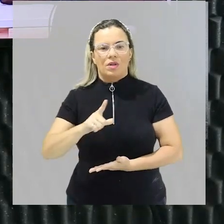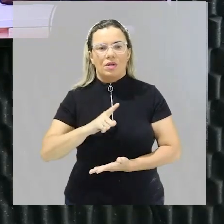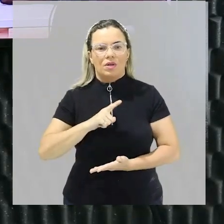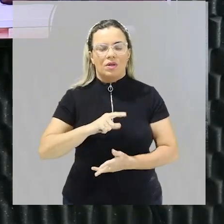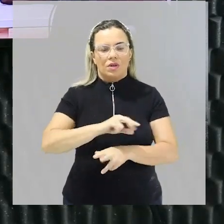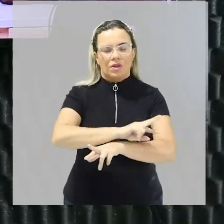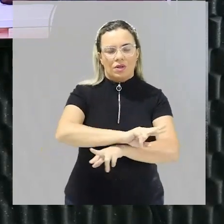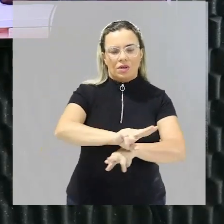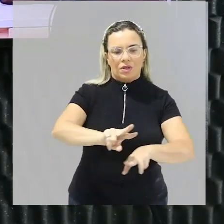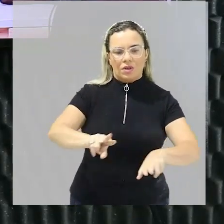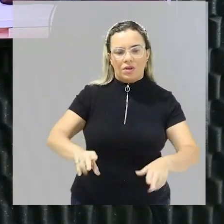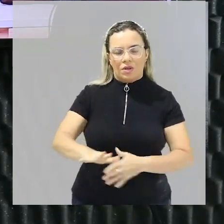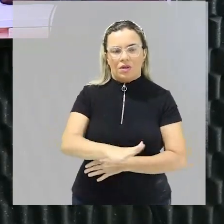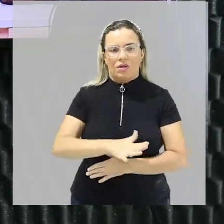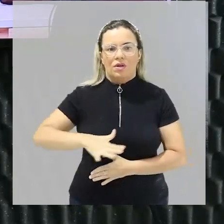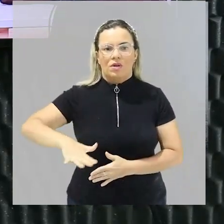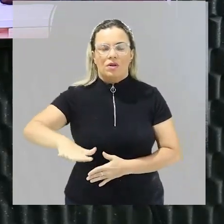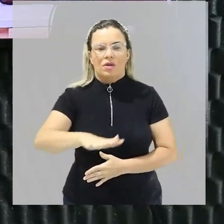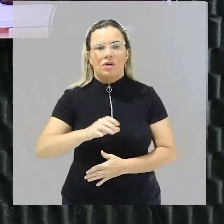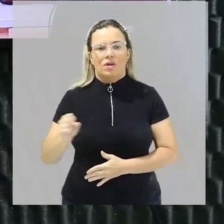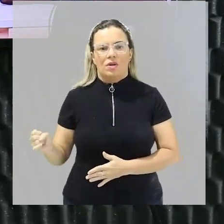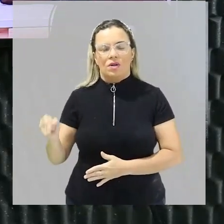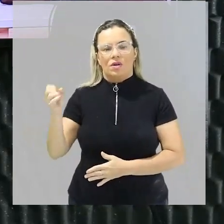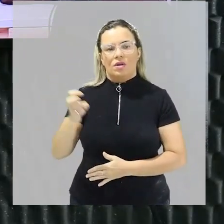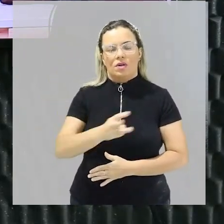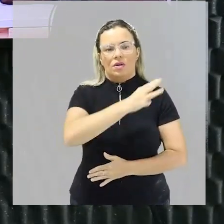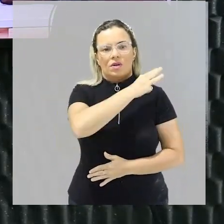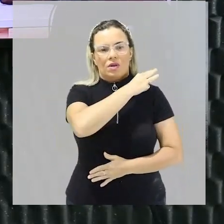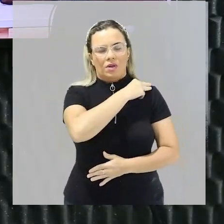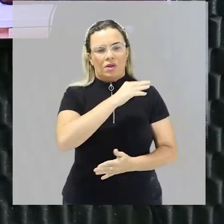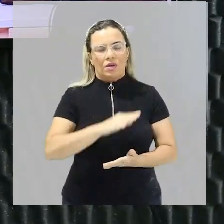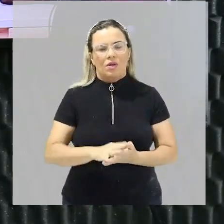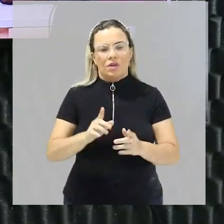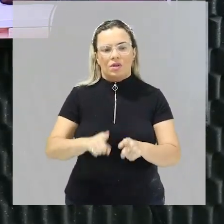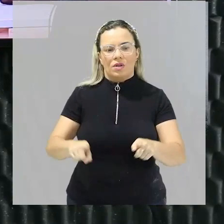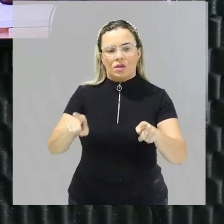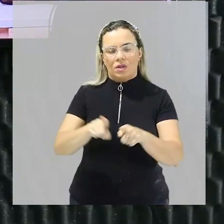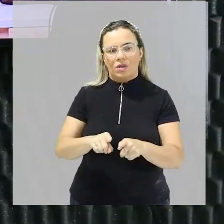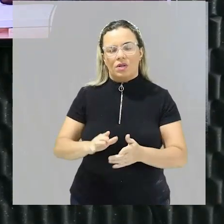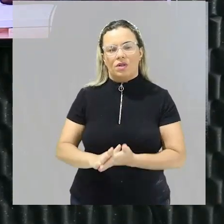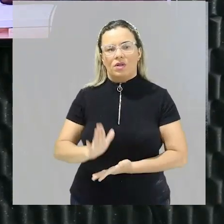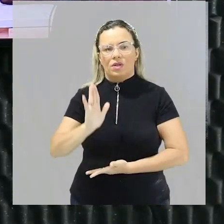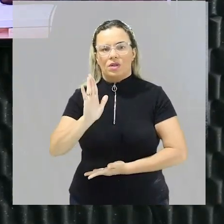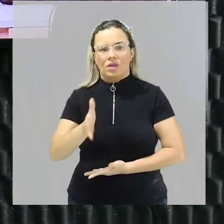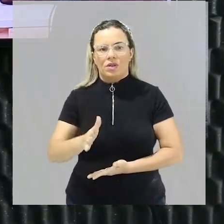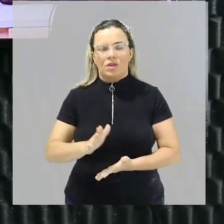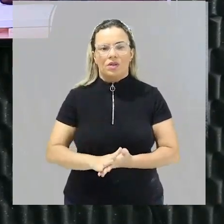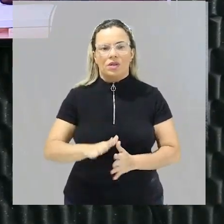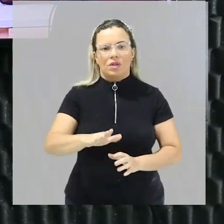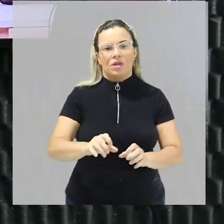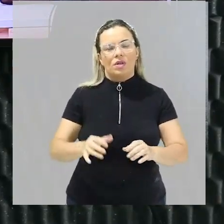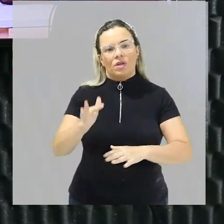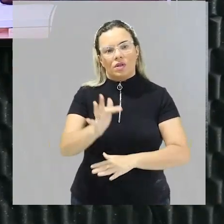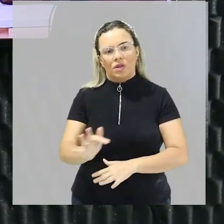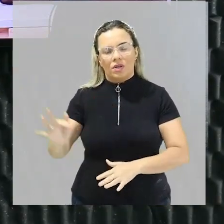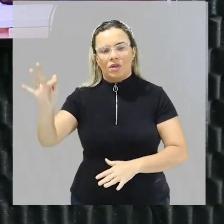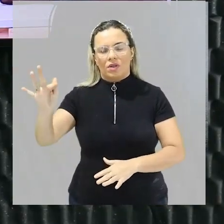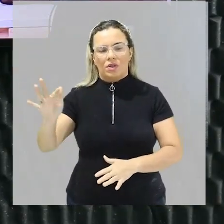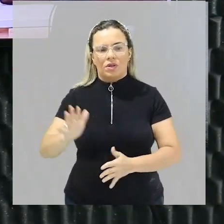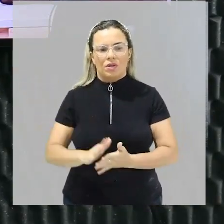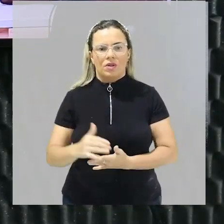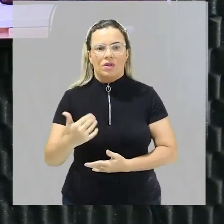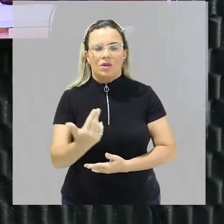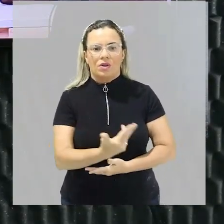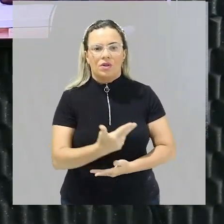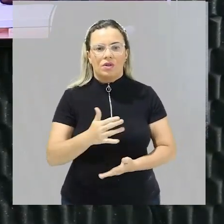áreas que são fundamentais para você que está no ensino médio e até mesmo para você que já está no ensino superior, mas para o